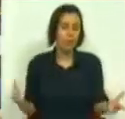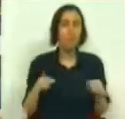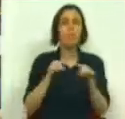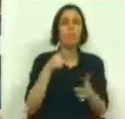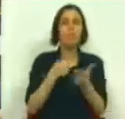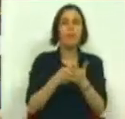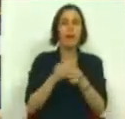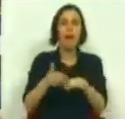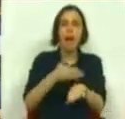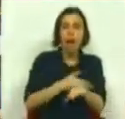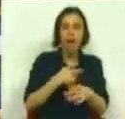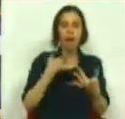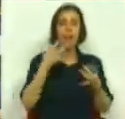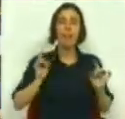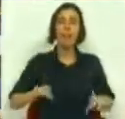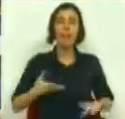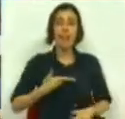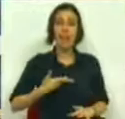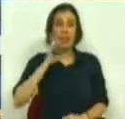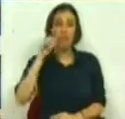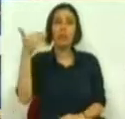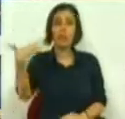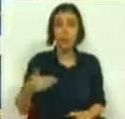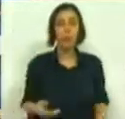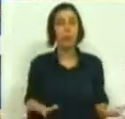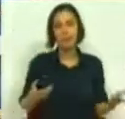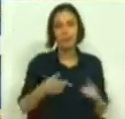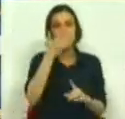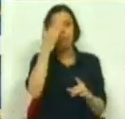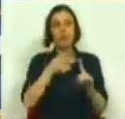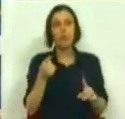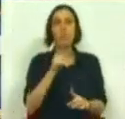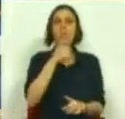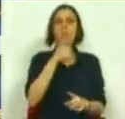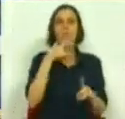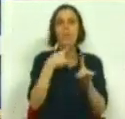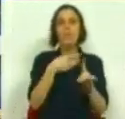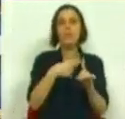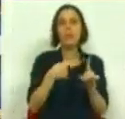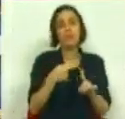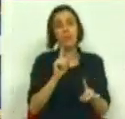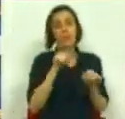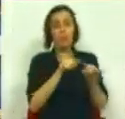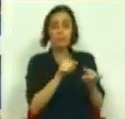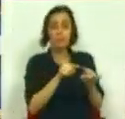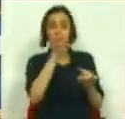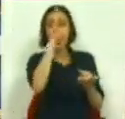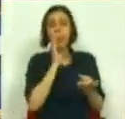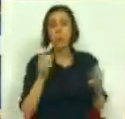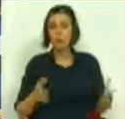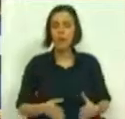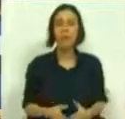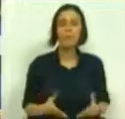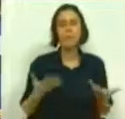Até esta de pagar atempadamente e de evitar dívidas no futuro não é considerada uma medida positiva por parte do